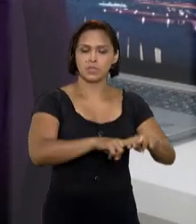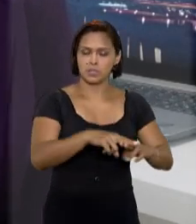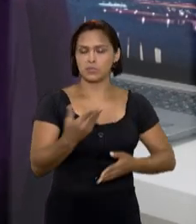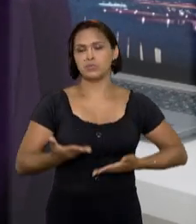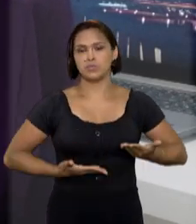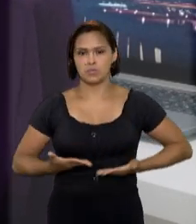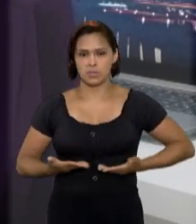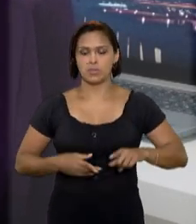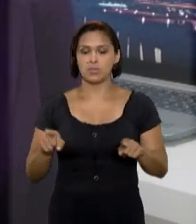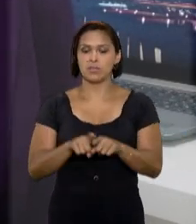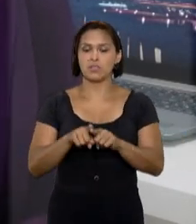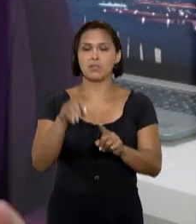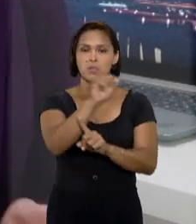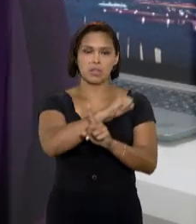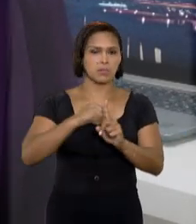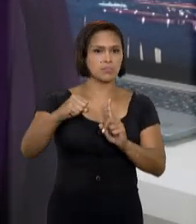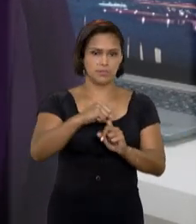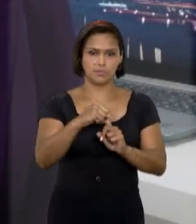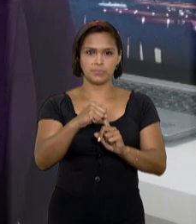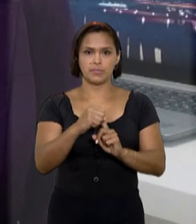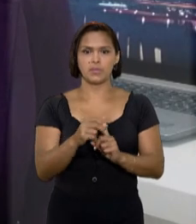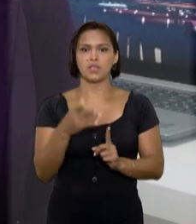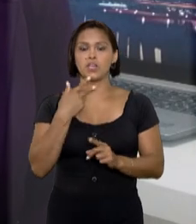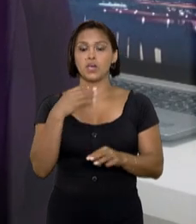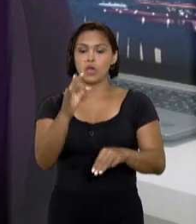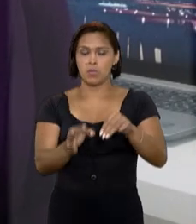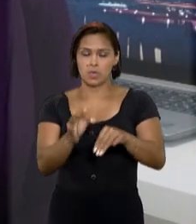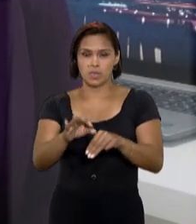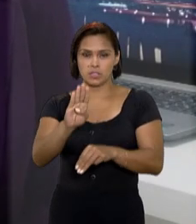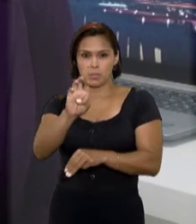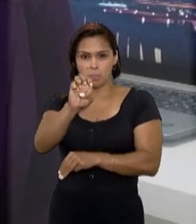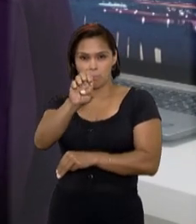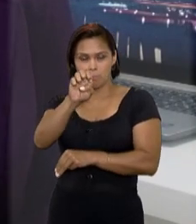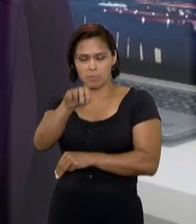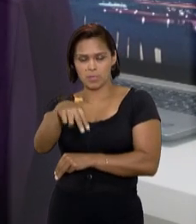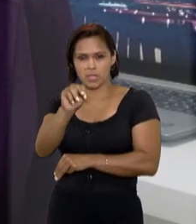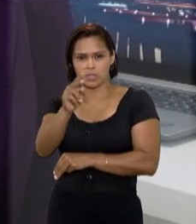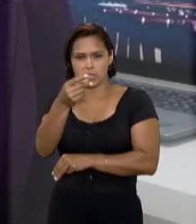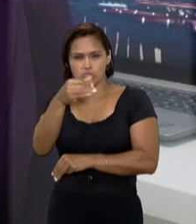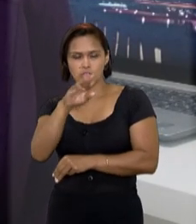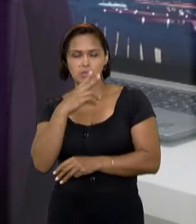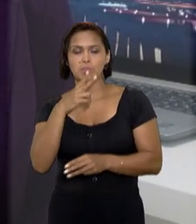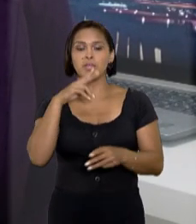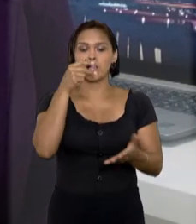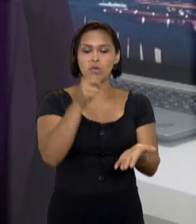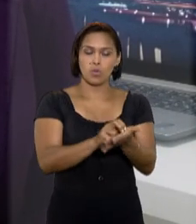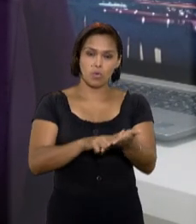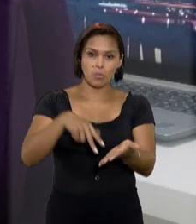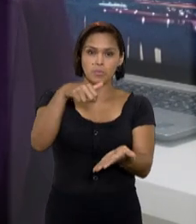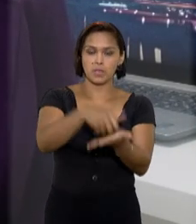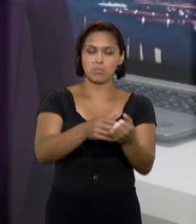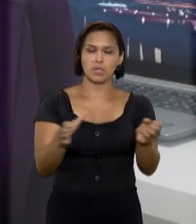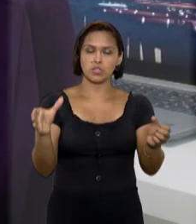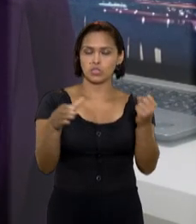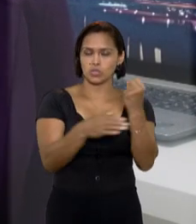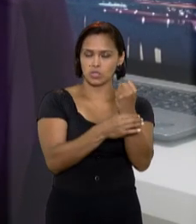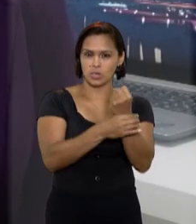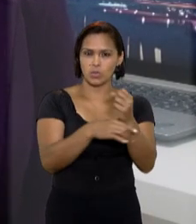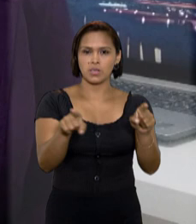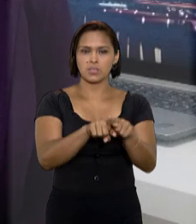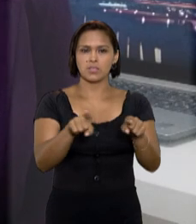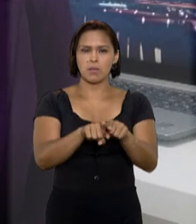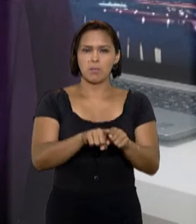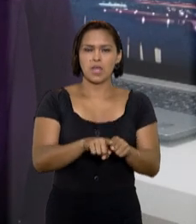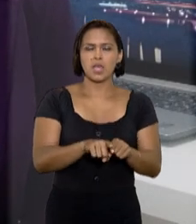presos, dos servidores e do público em geral. E o ministro Benedito Gonçalves autorizou o cumprimento de mandados de busca e